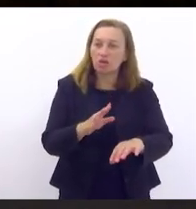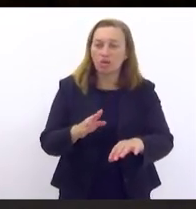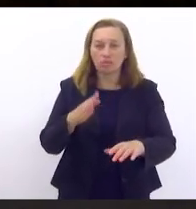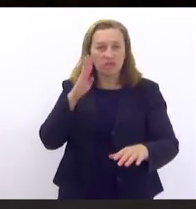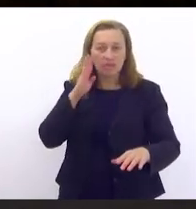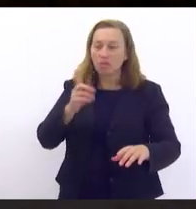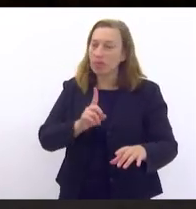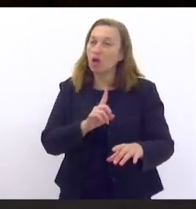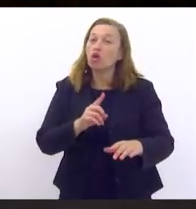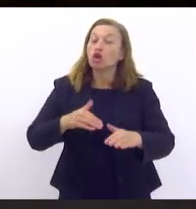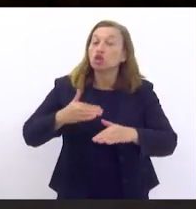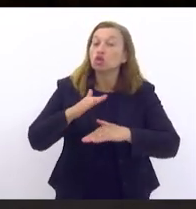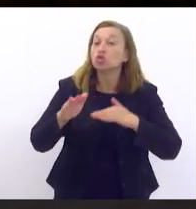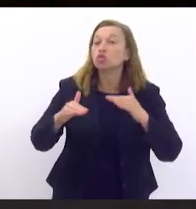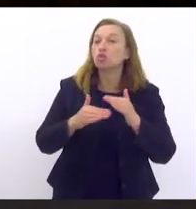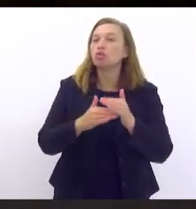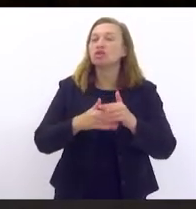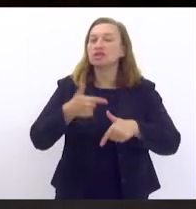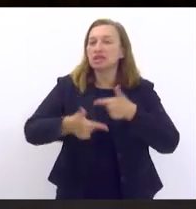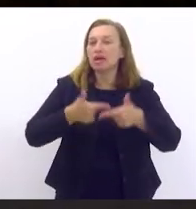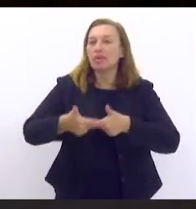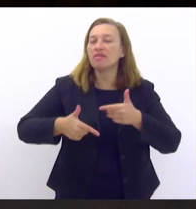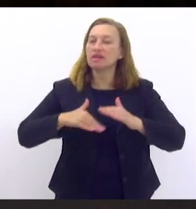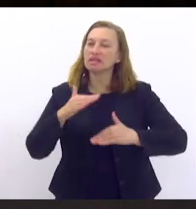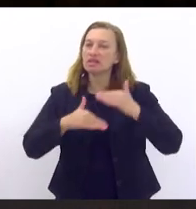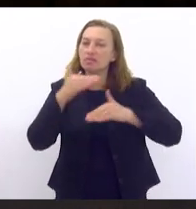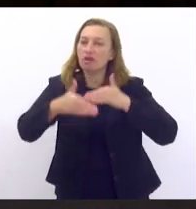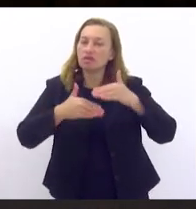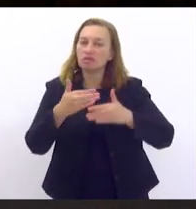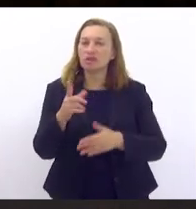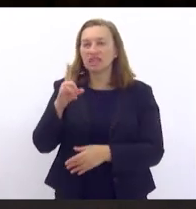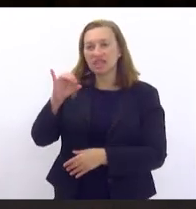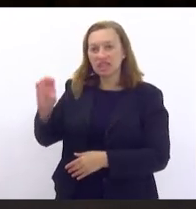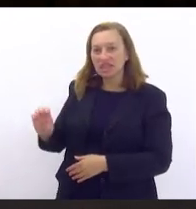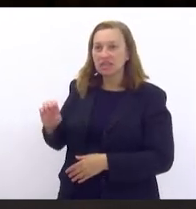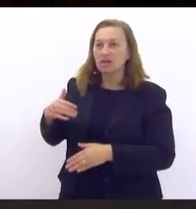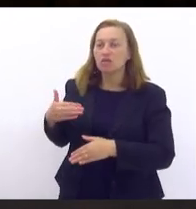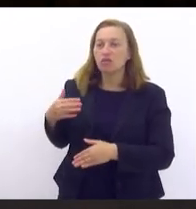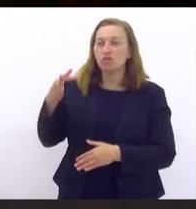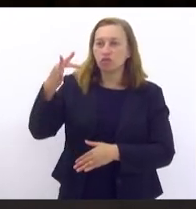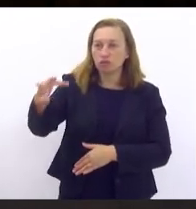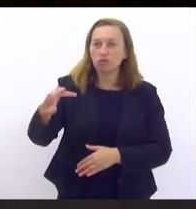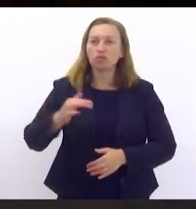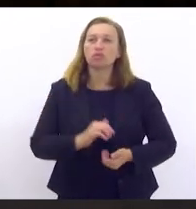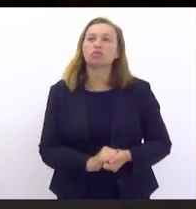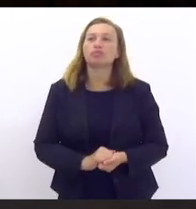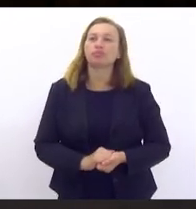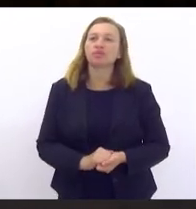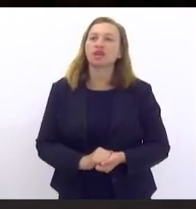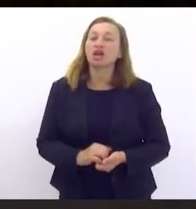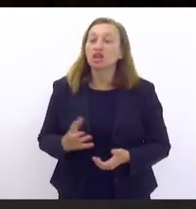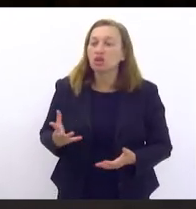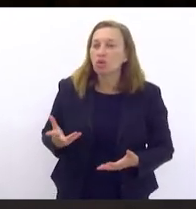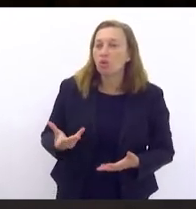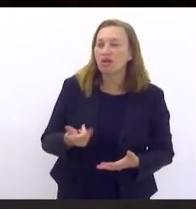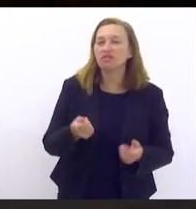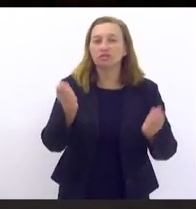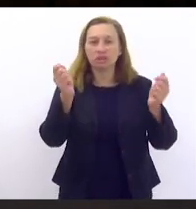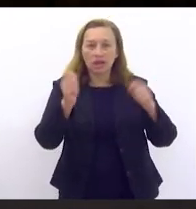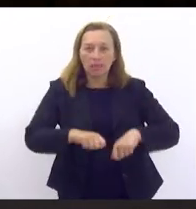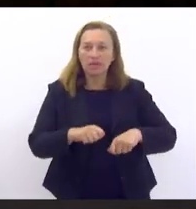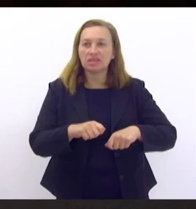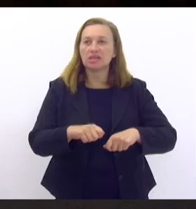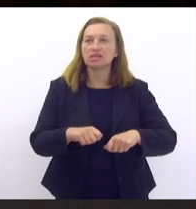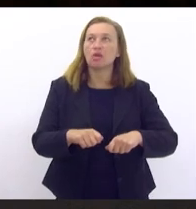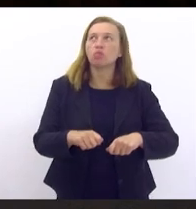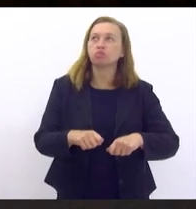toda todo esse trabalho que a gente vai precisar desenvolver Denise é daqui para frente né de qualificação capacitação